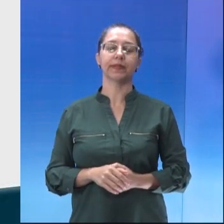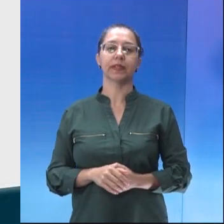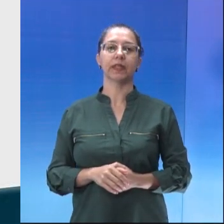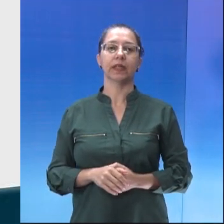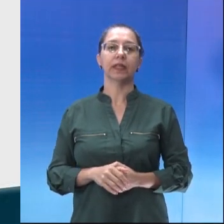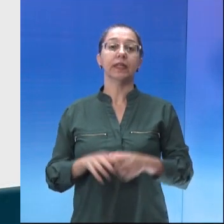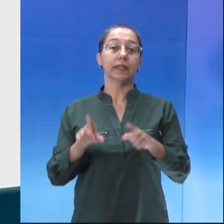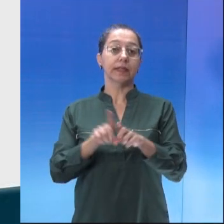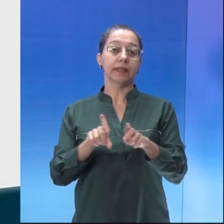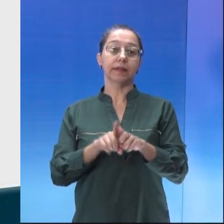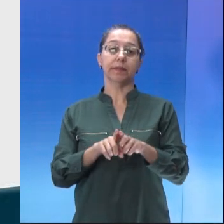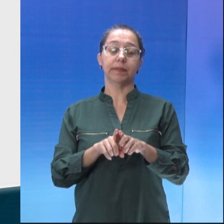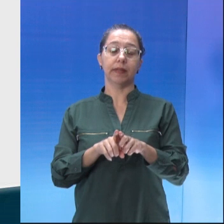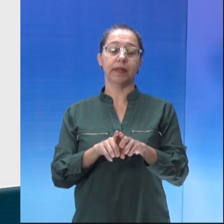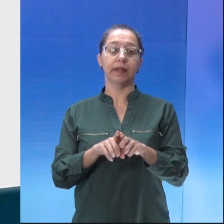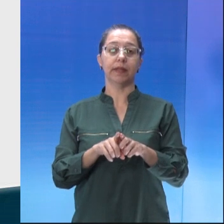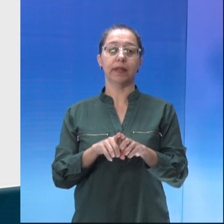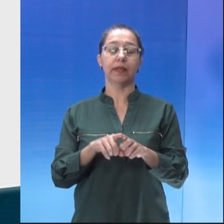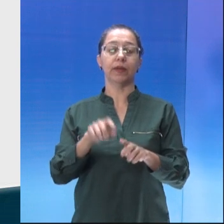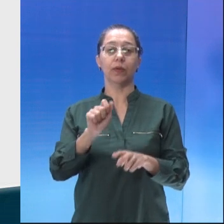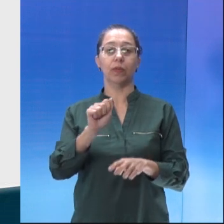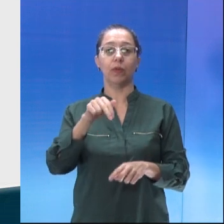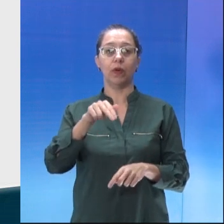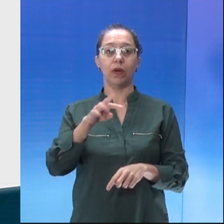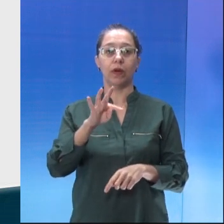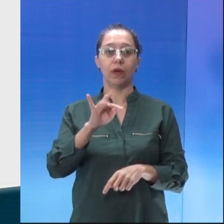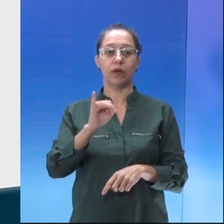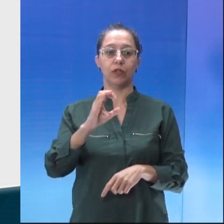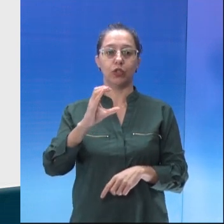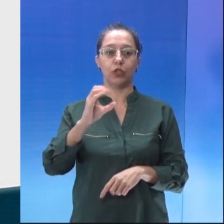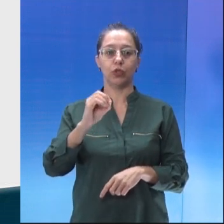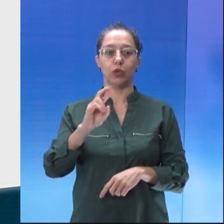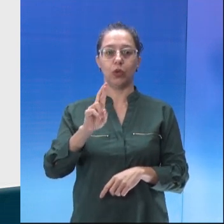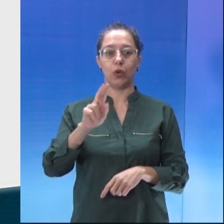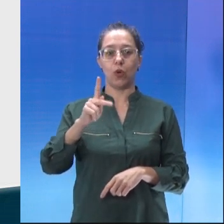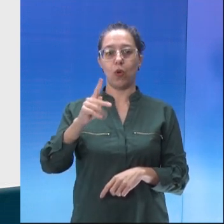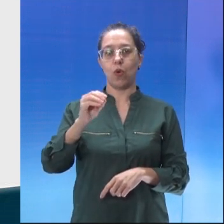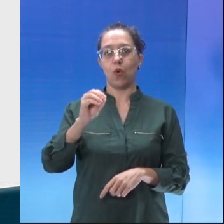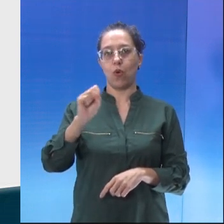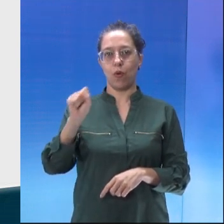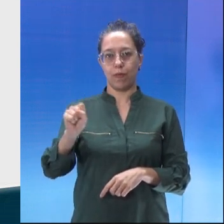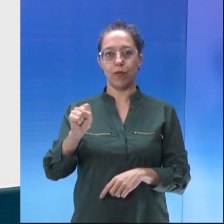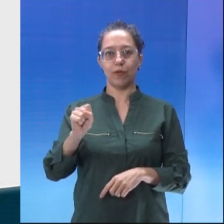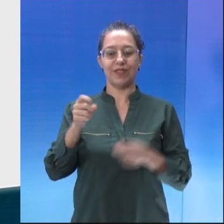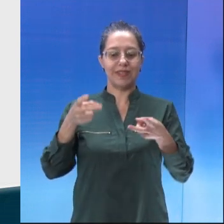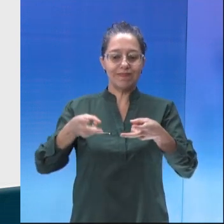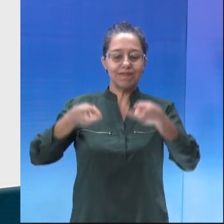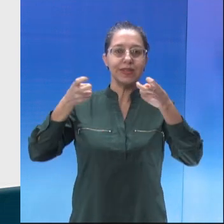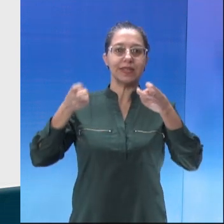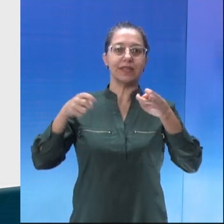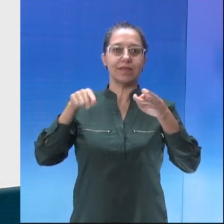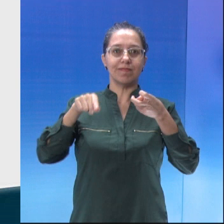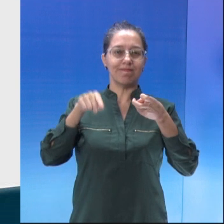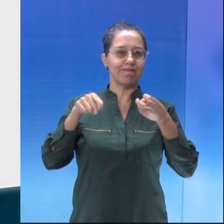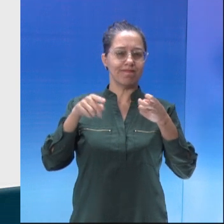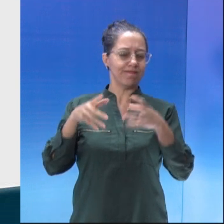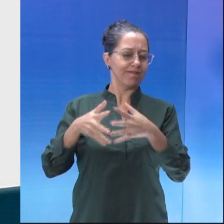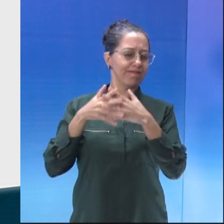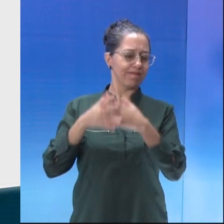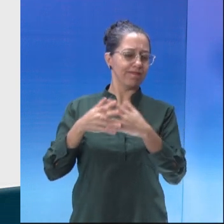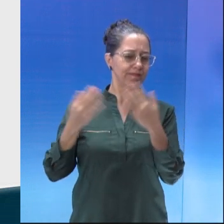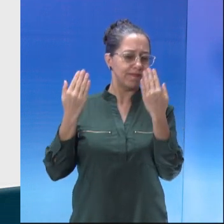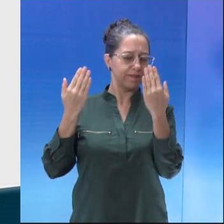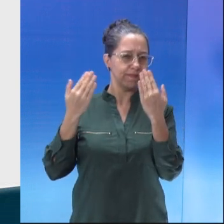como anticorpos. Elas reconhecem substâncias estranhas e combatem essas